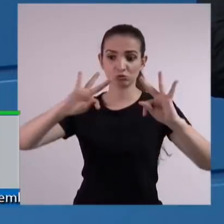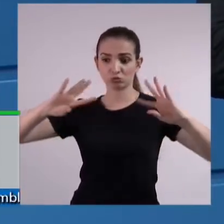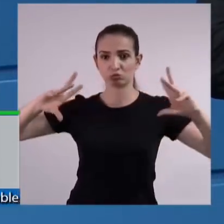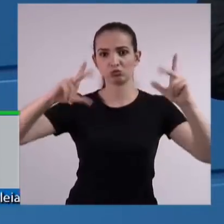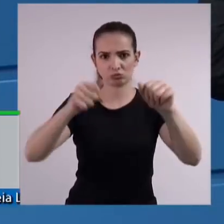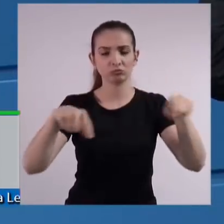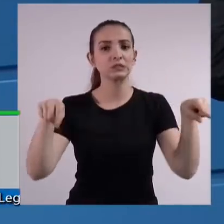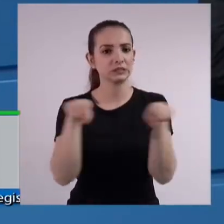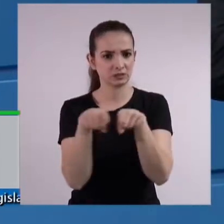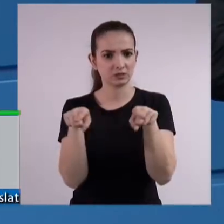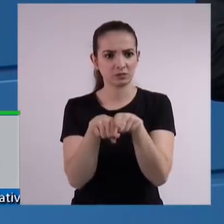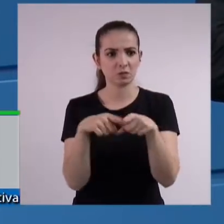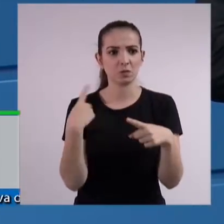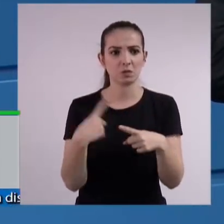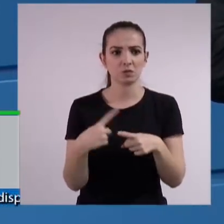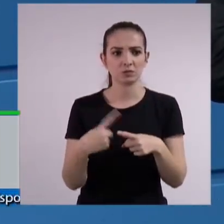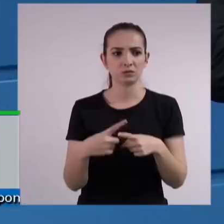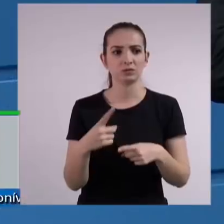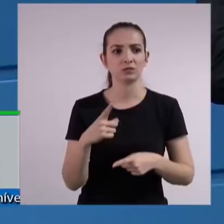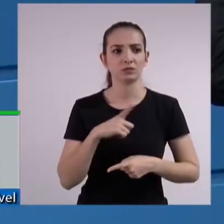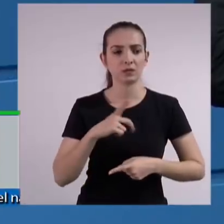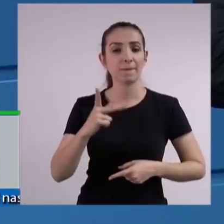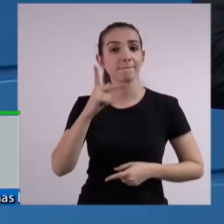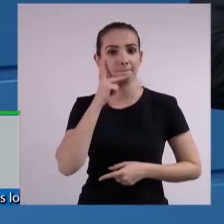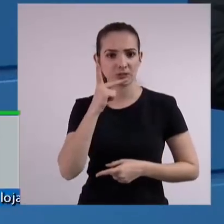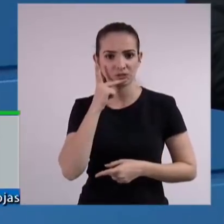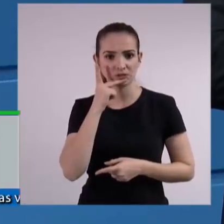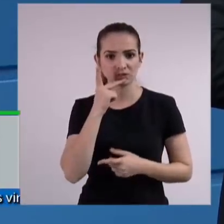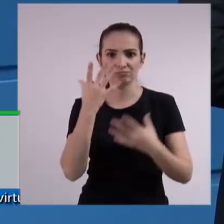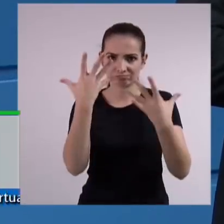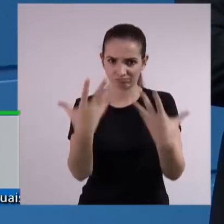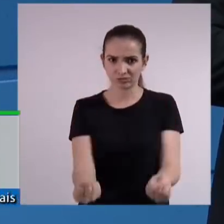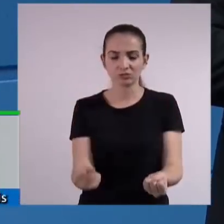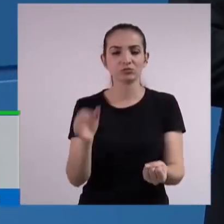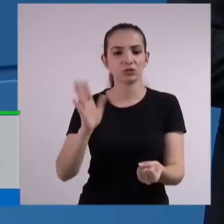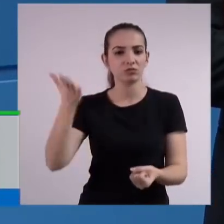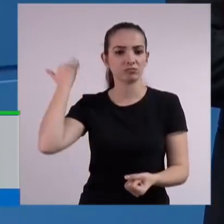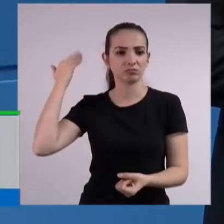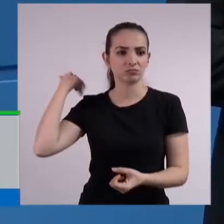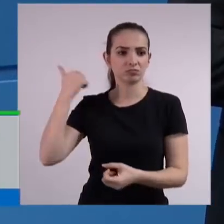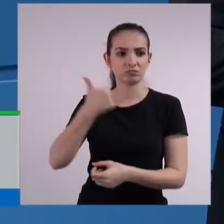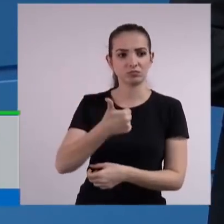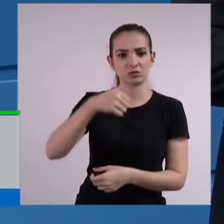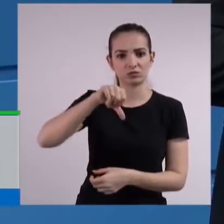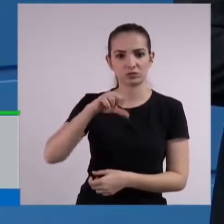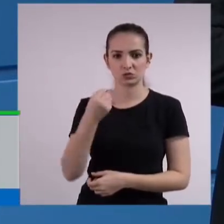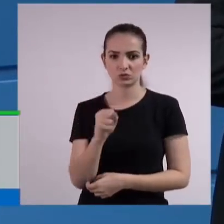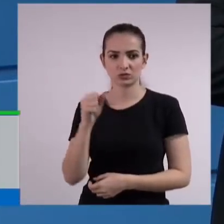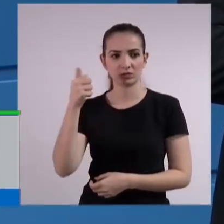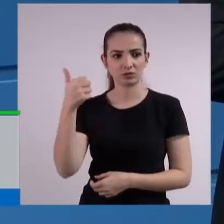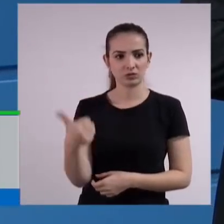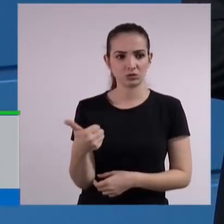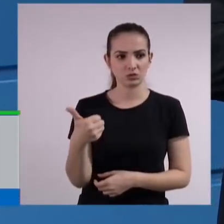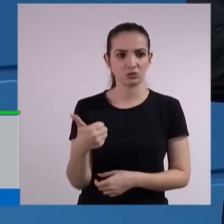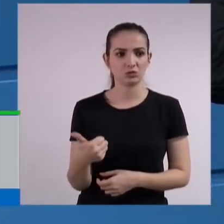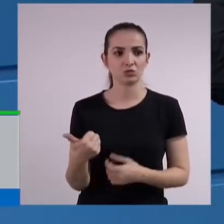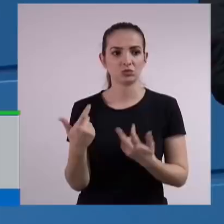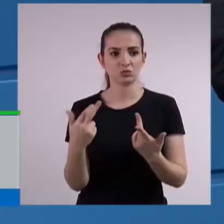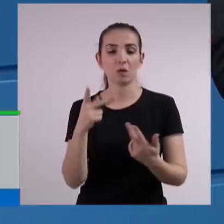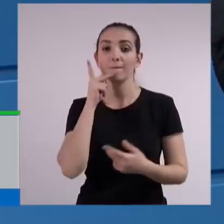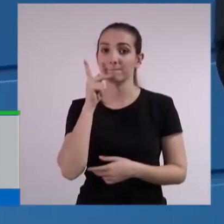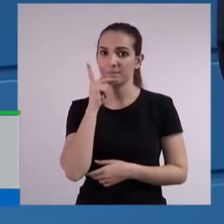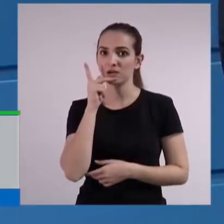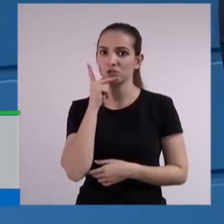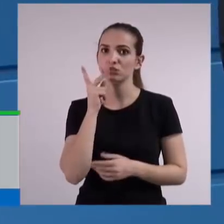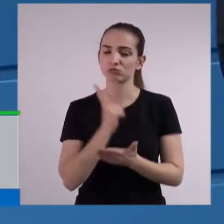até pelo fato de ser partidário, e disse aqui desde 81 que é membro do mesmo partido, assume